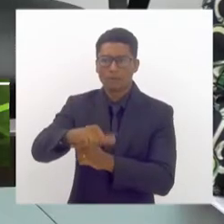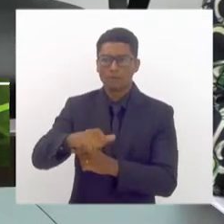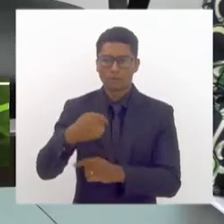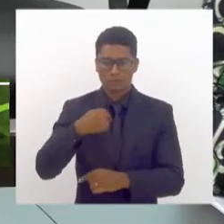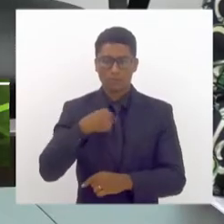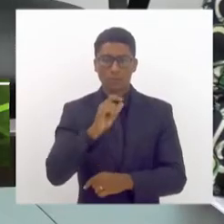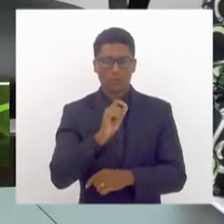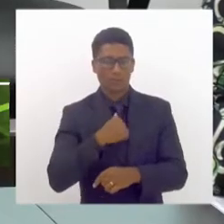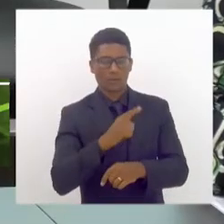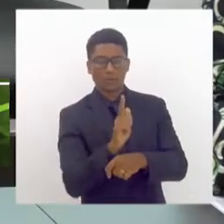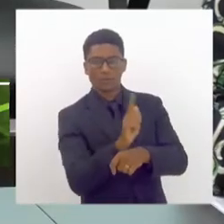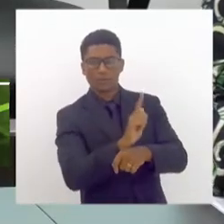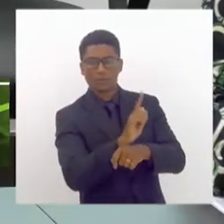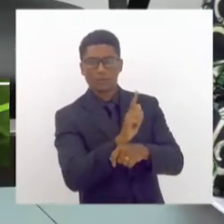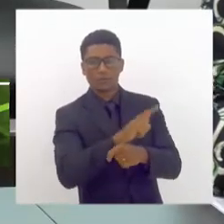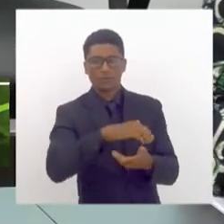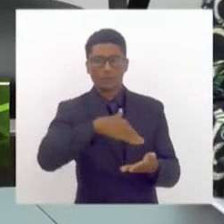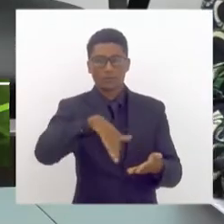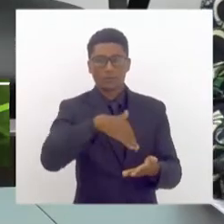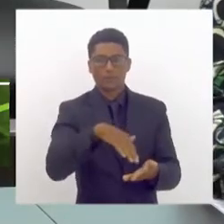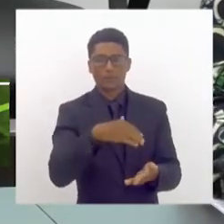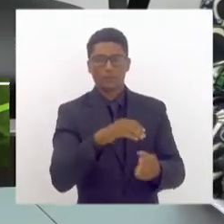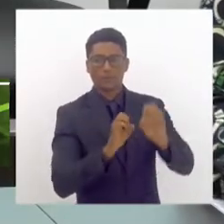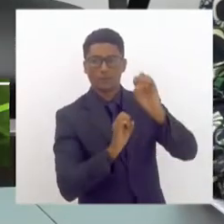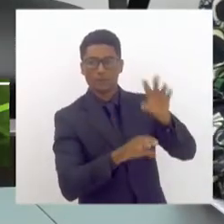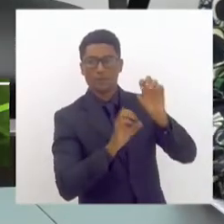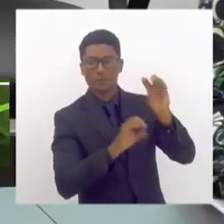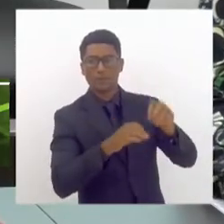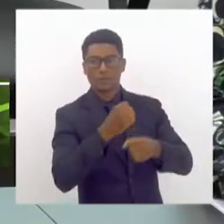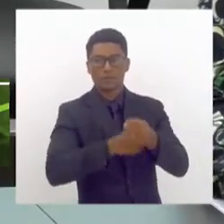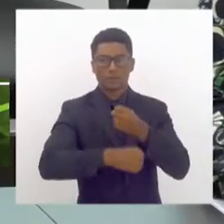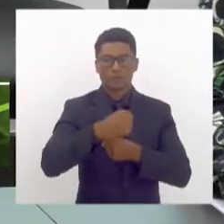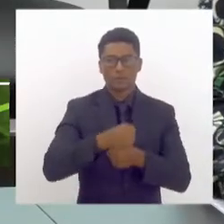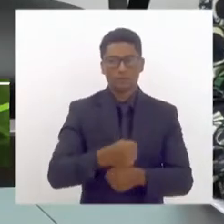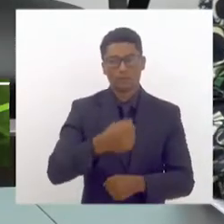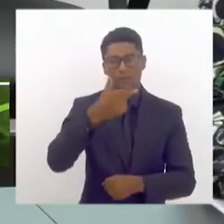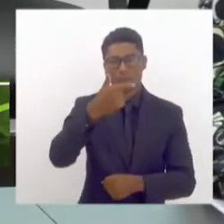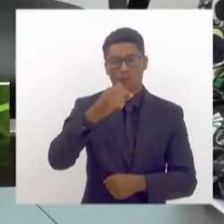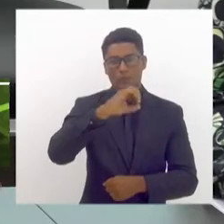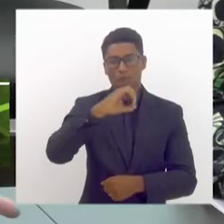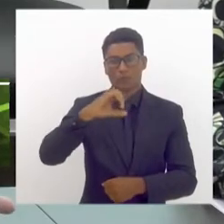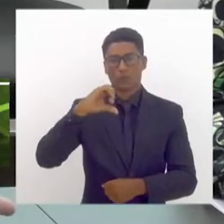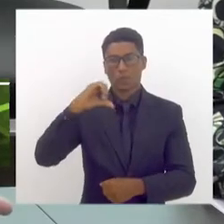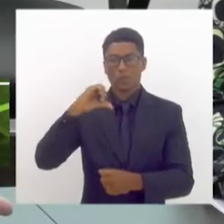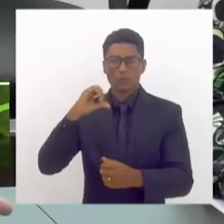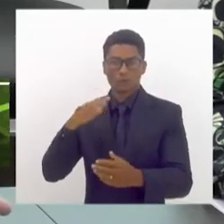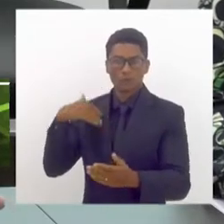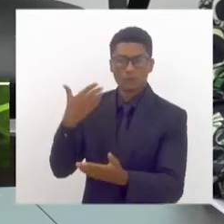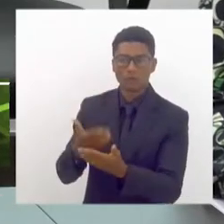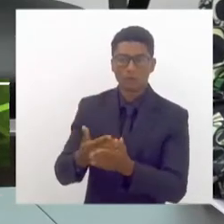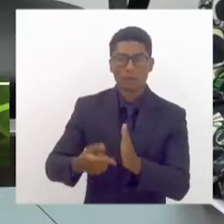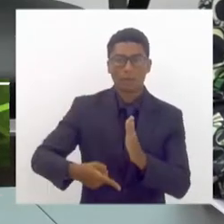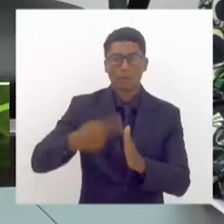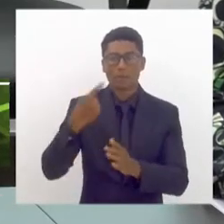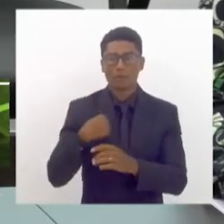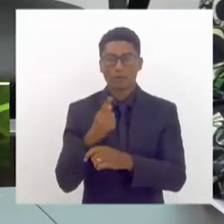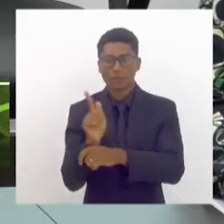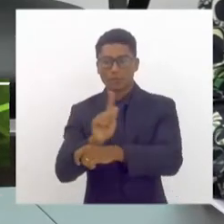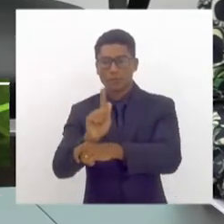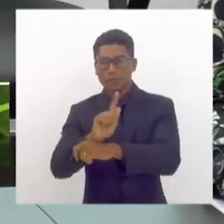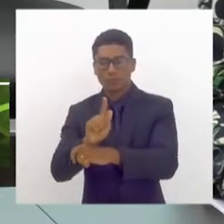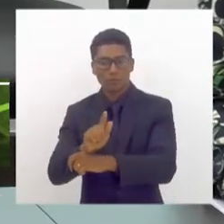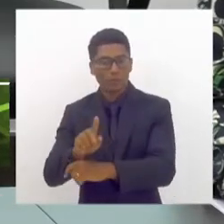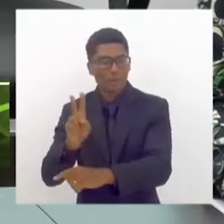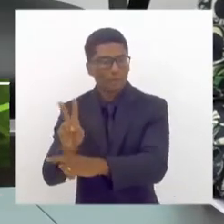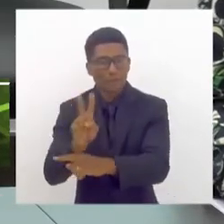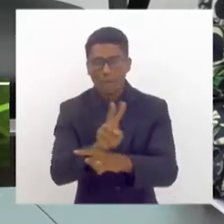da Secretaria Estadual de Educação desde 2009. Então, desde 2009 até então, primeiro eu atuei como gestor da inspeção escolar, agora